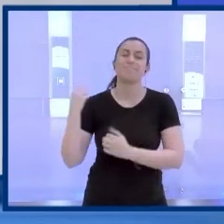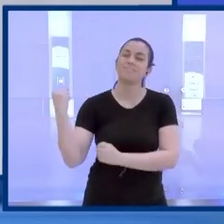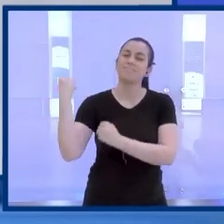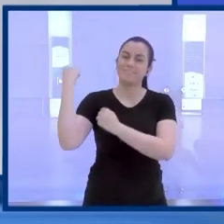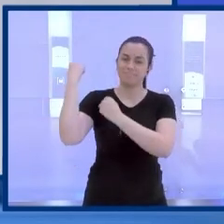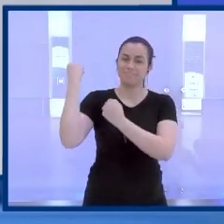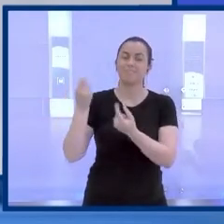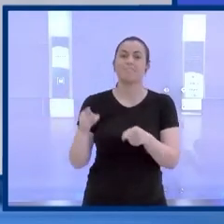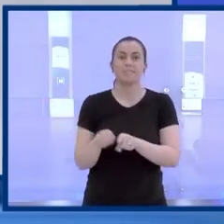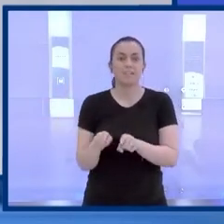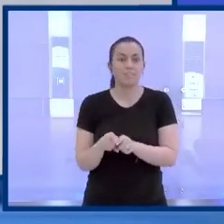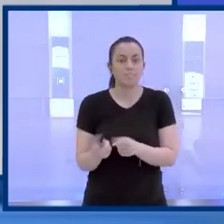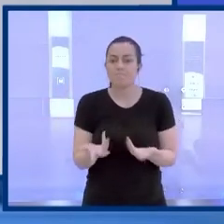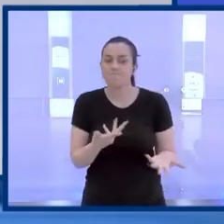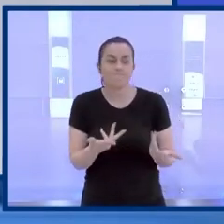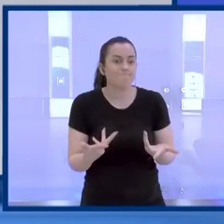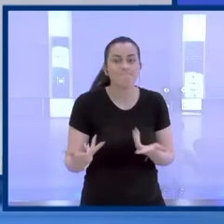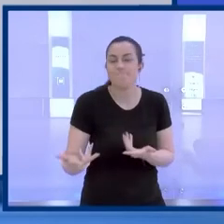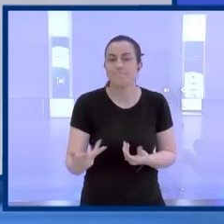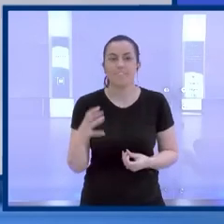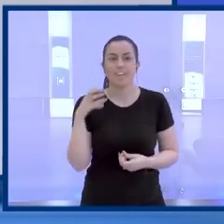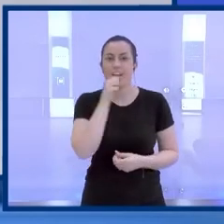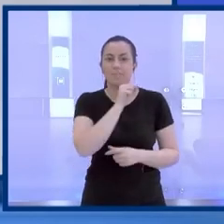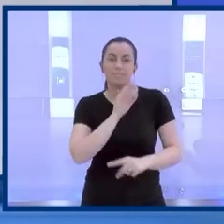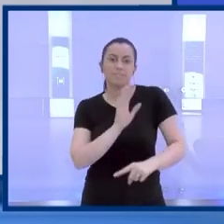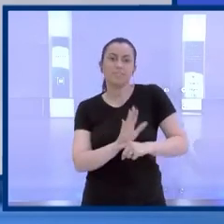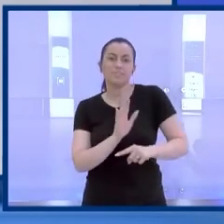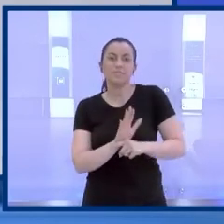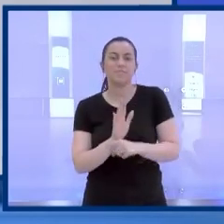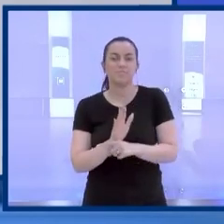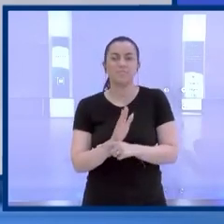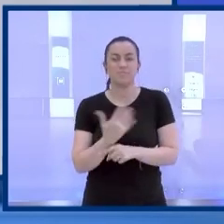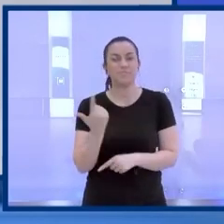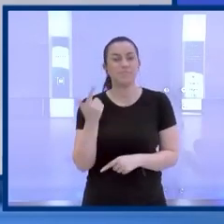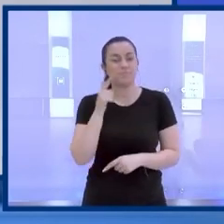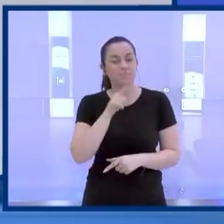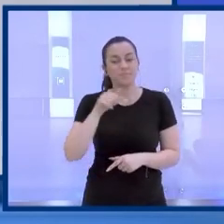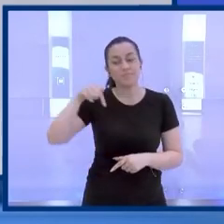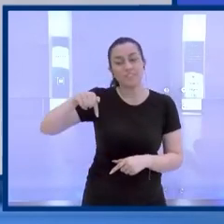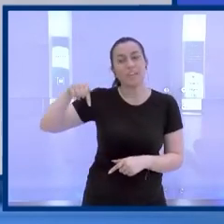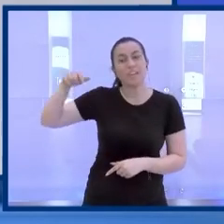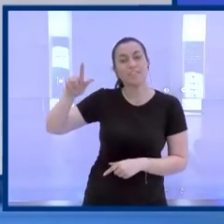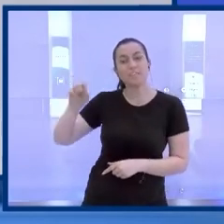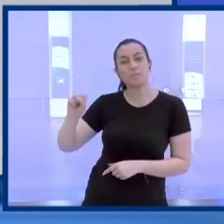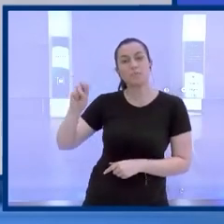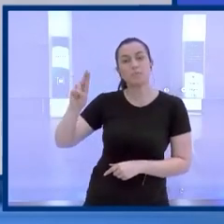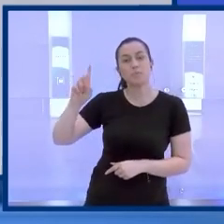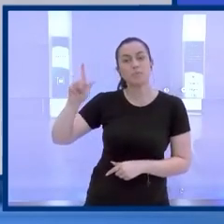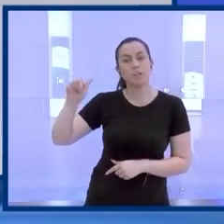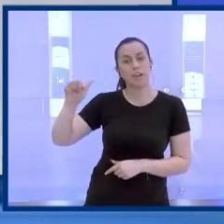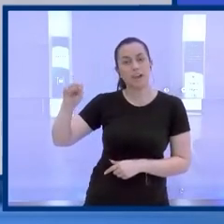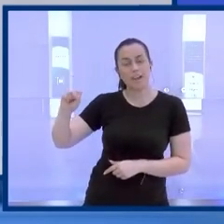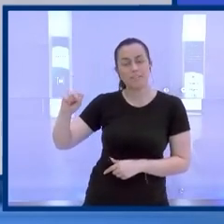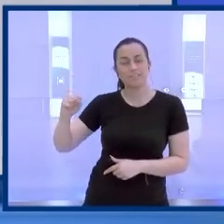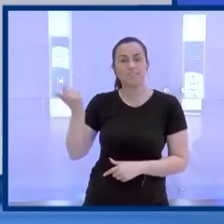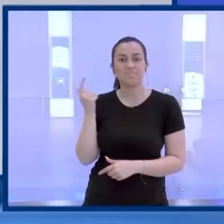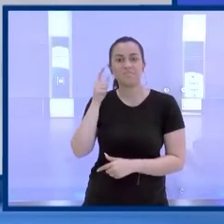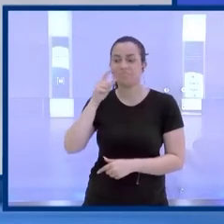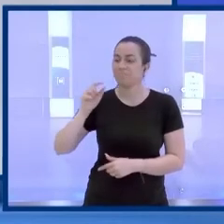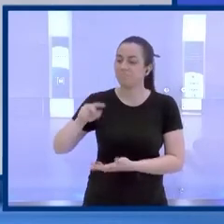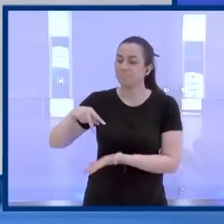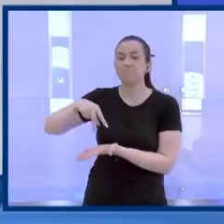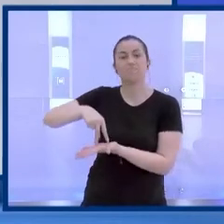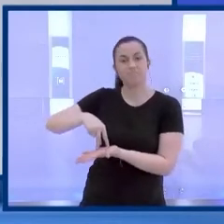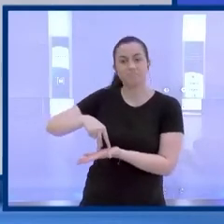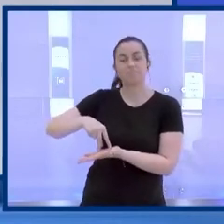para enfrentar esses desafios, permitindo assim que a Sulgás continue sendo o que sempre foi, um